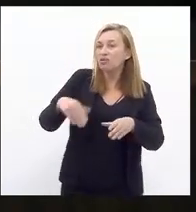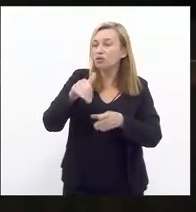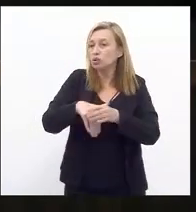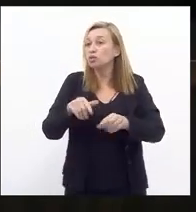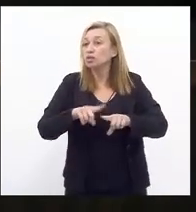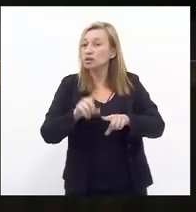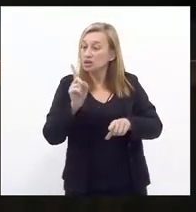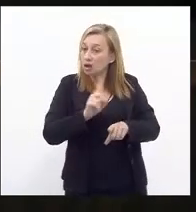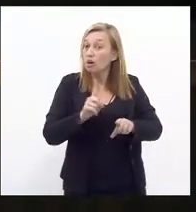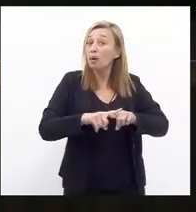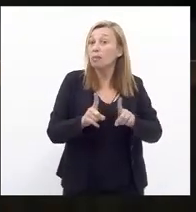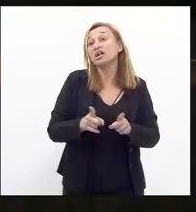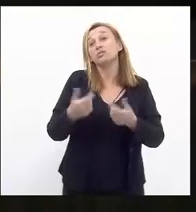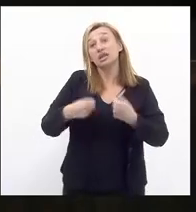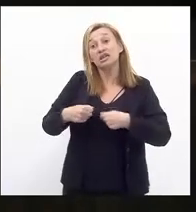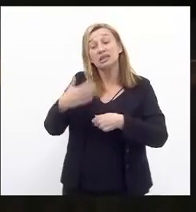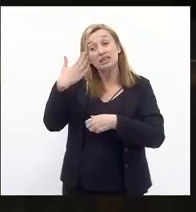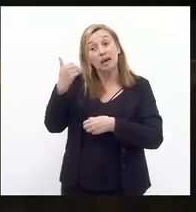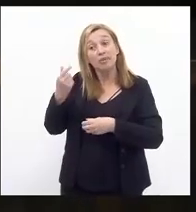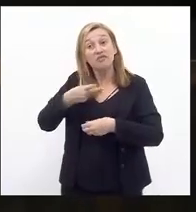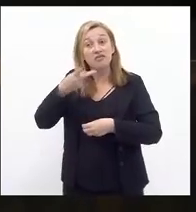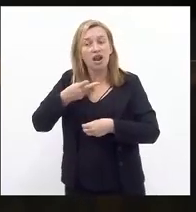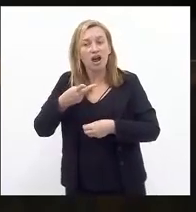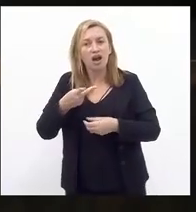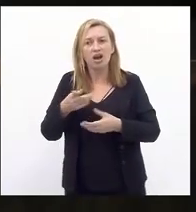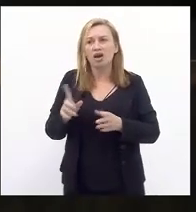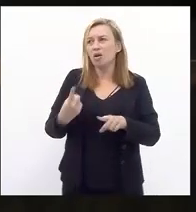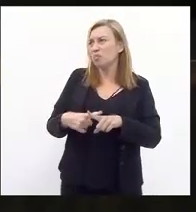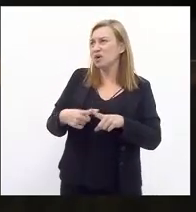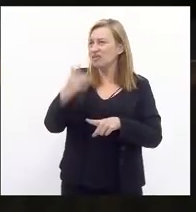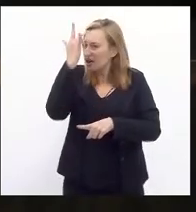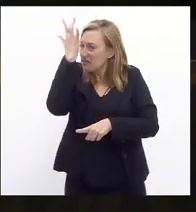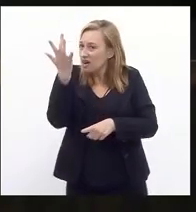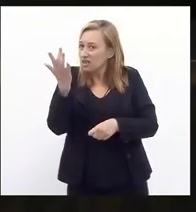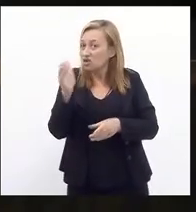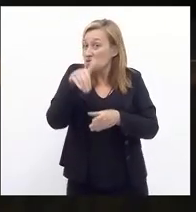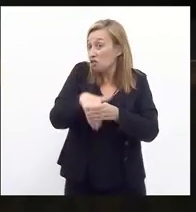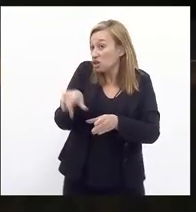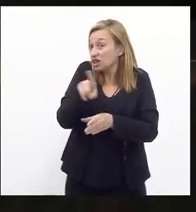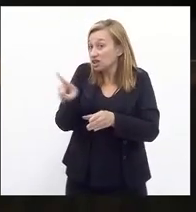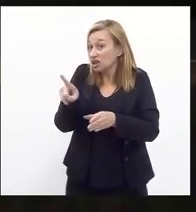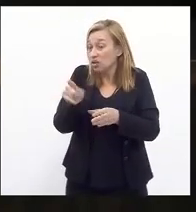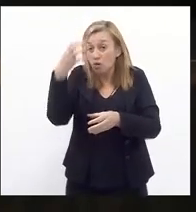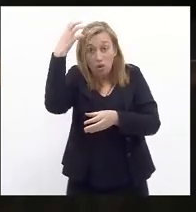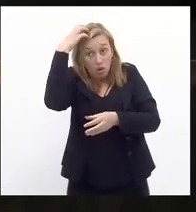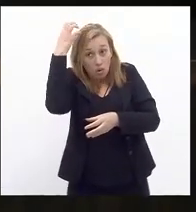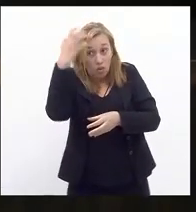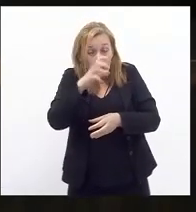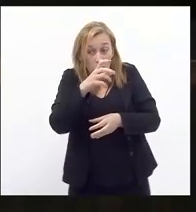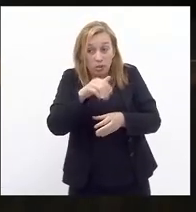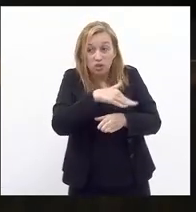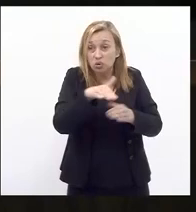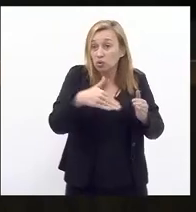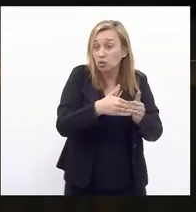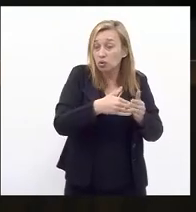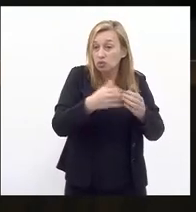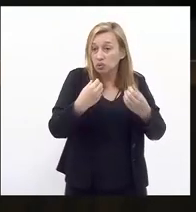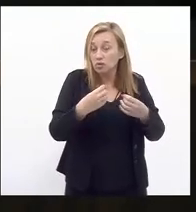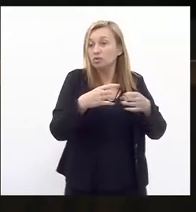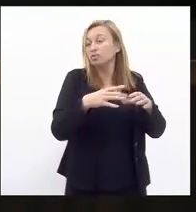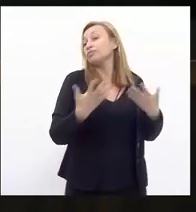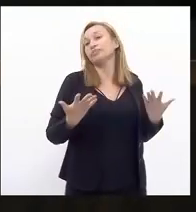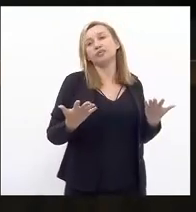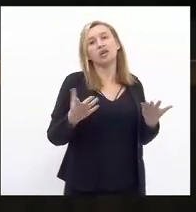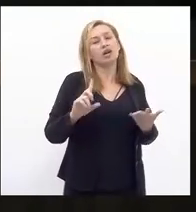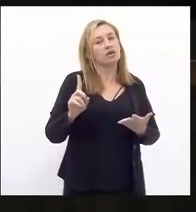precisa medir as palavras porque senão fica muito fácil volta não vai discurso joga todo mundo contra Presidente o plenário